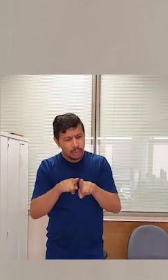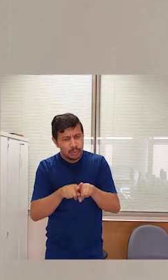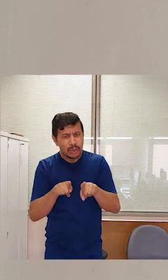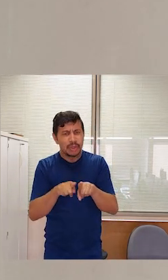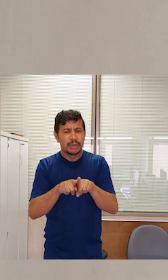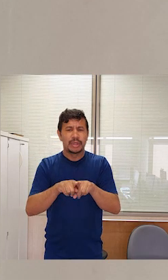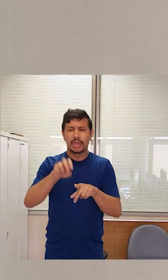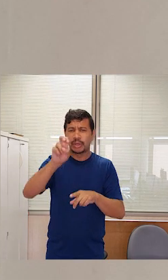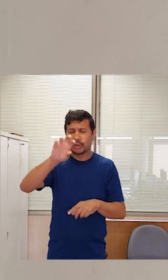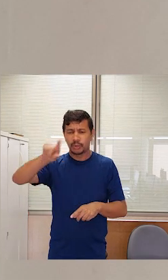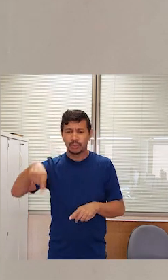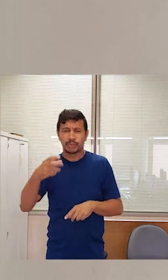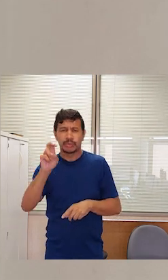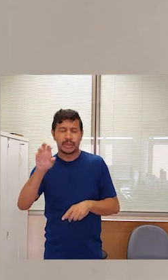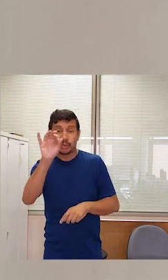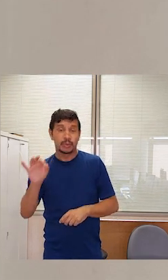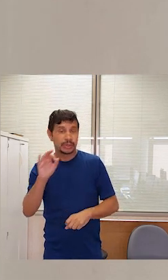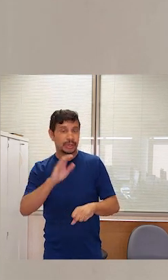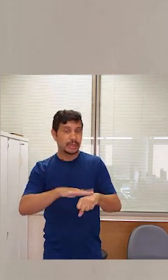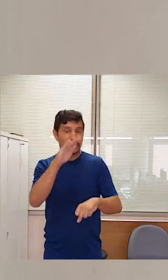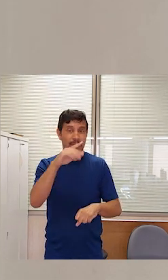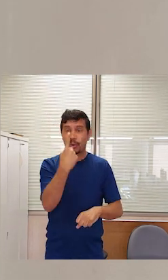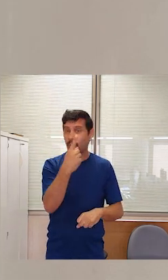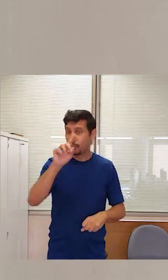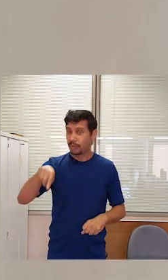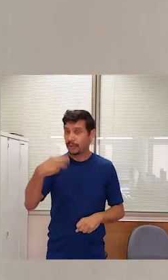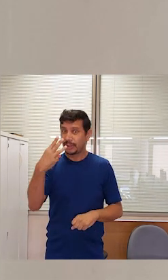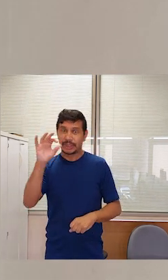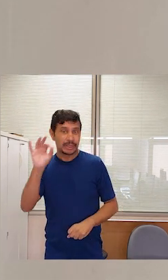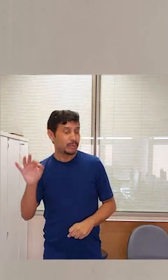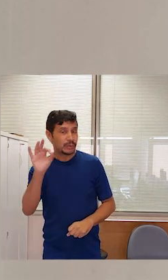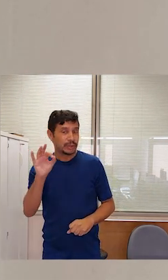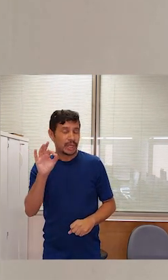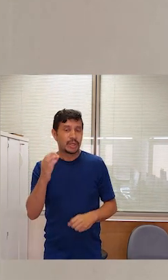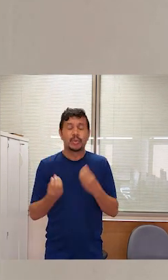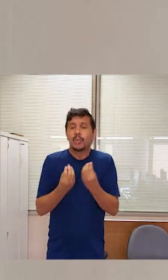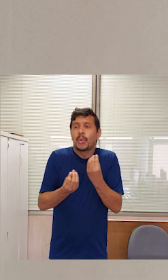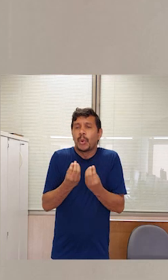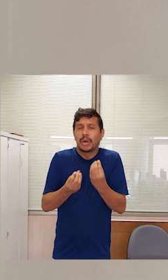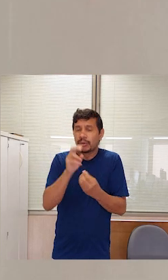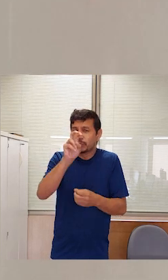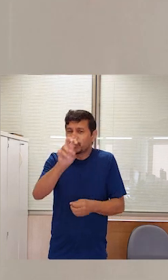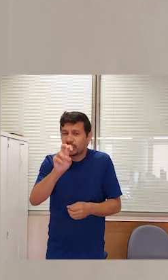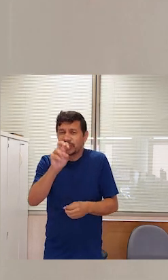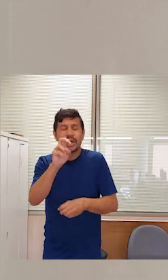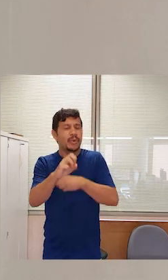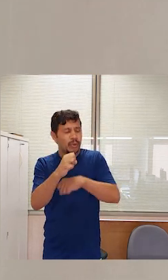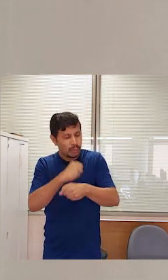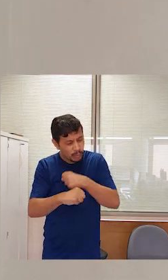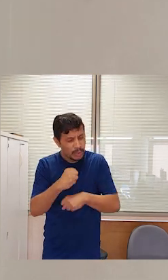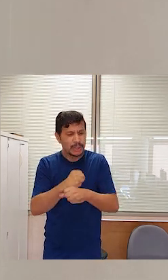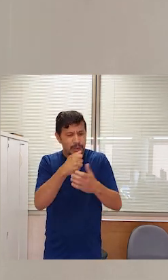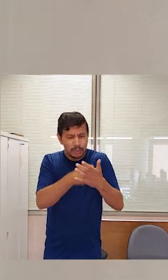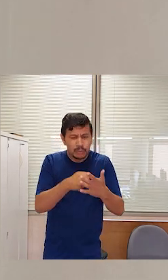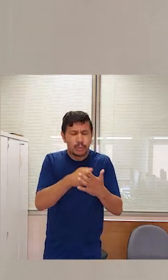reajuste de 5,5%, com aumento real de 1,3%, aonde depois de 5 anos,